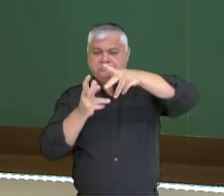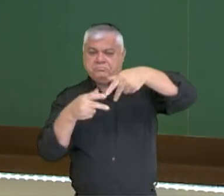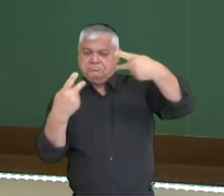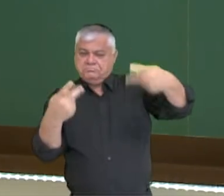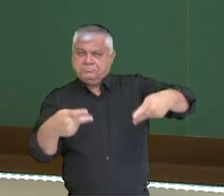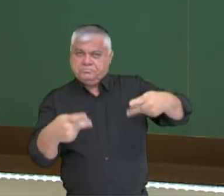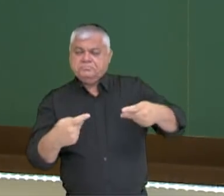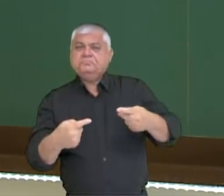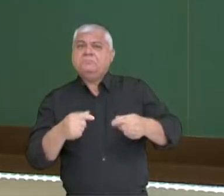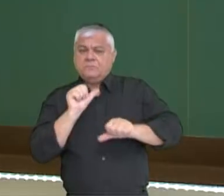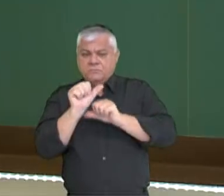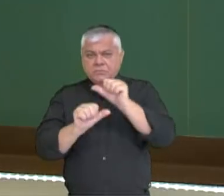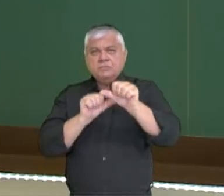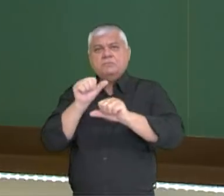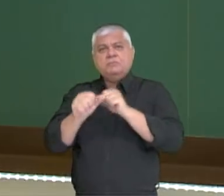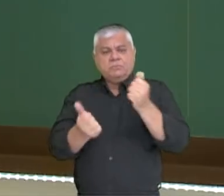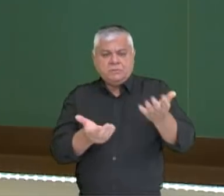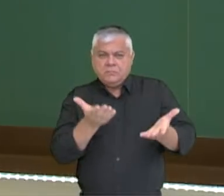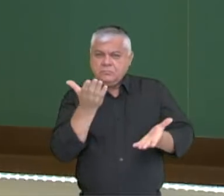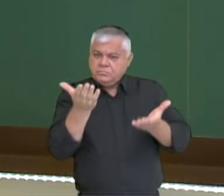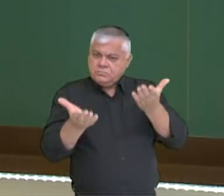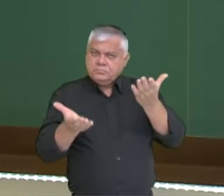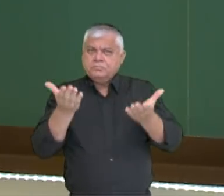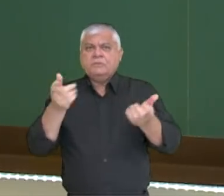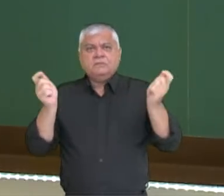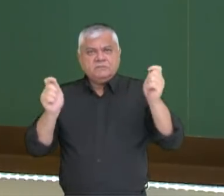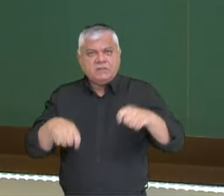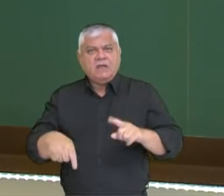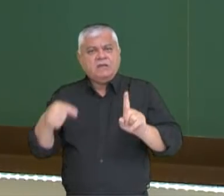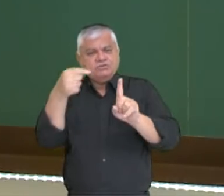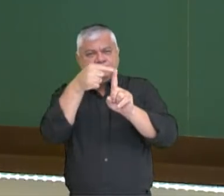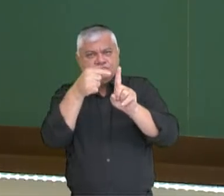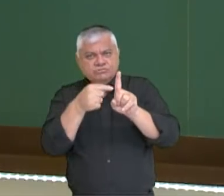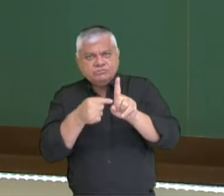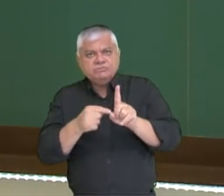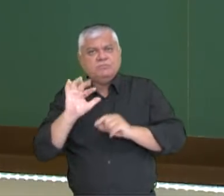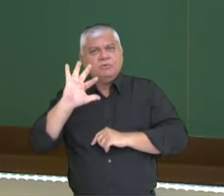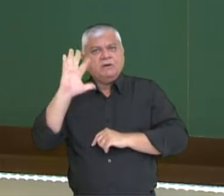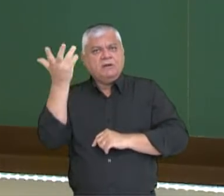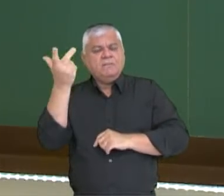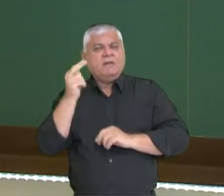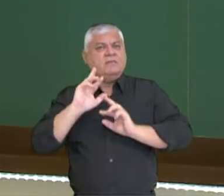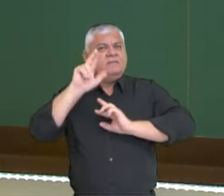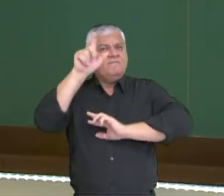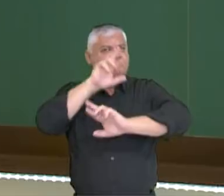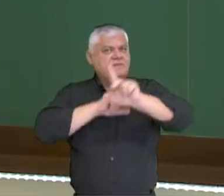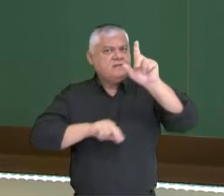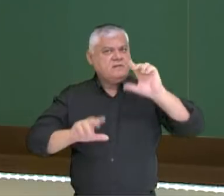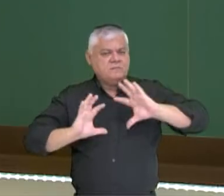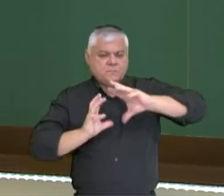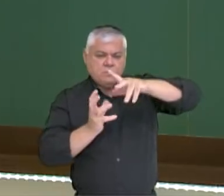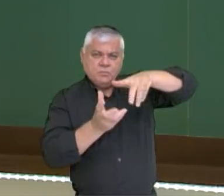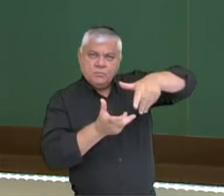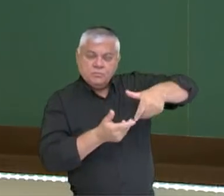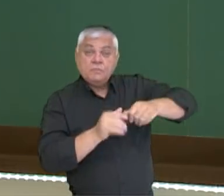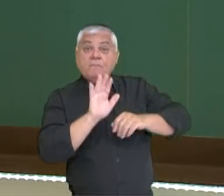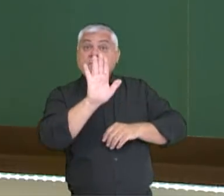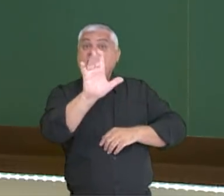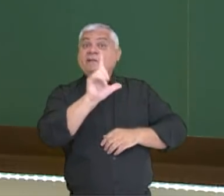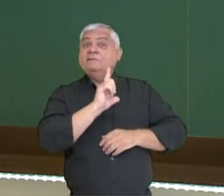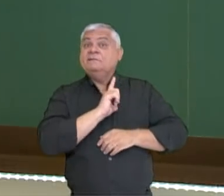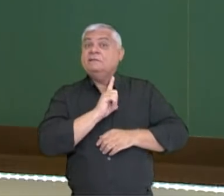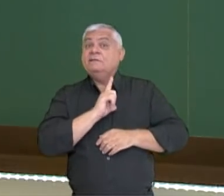certo modo, estabelecem um equilíbrio desses tipos climáticos diferentes do nosso planeta. Mas